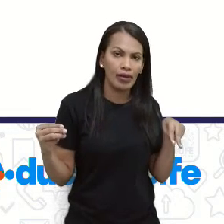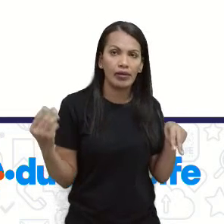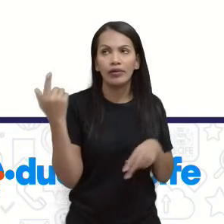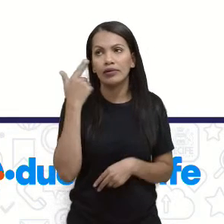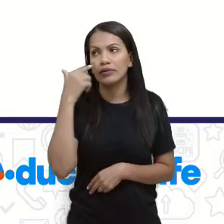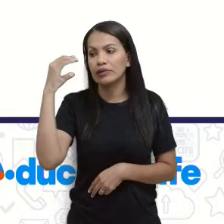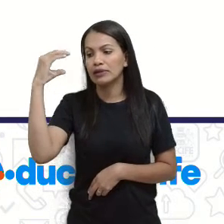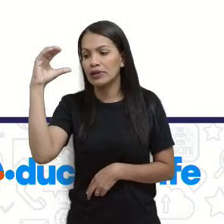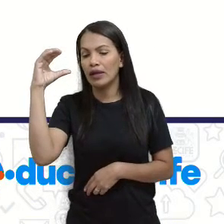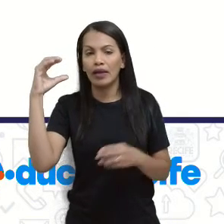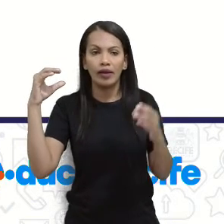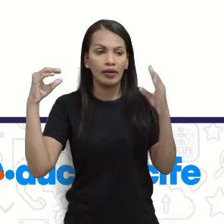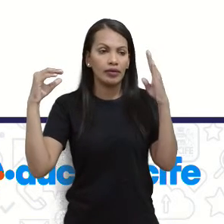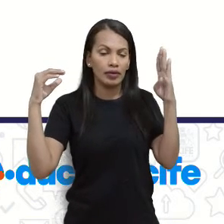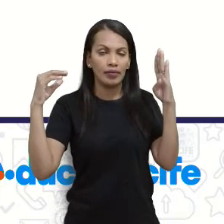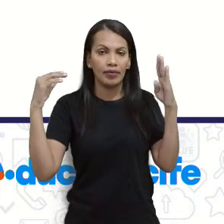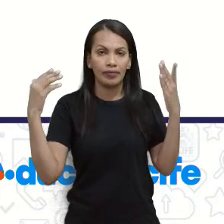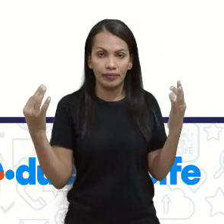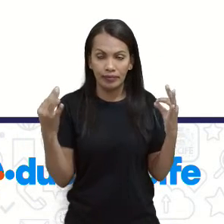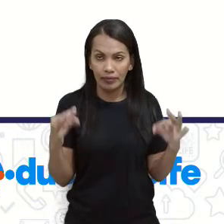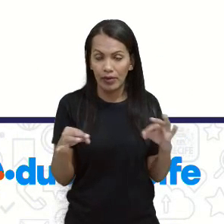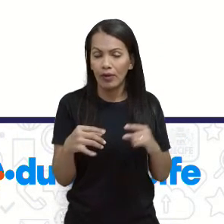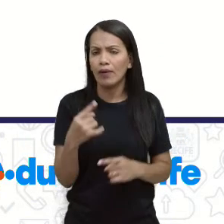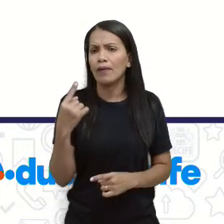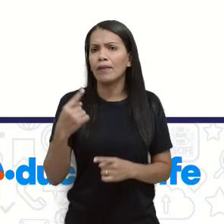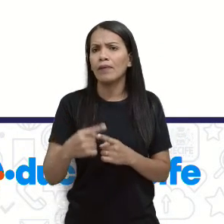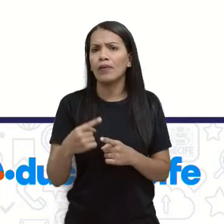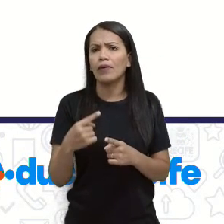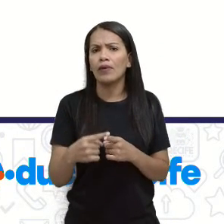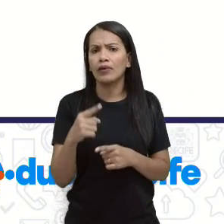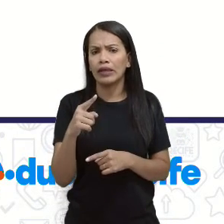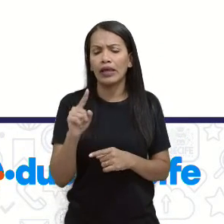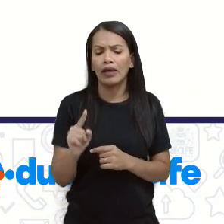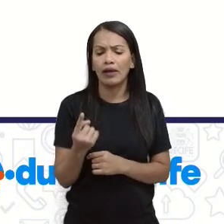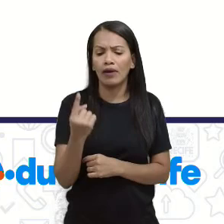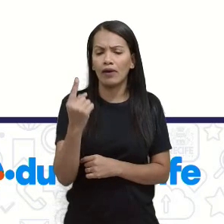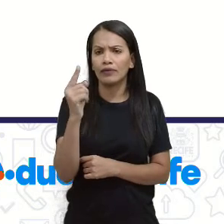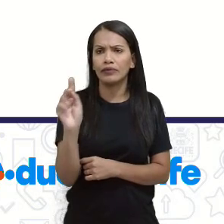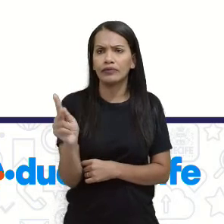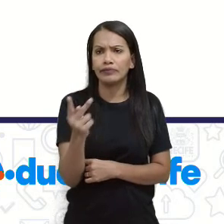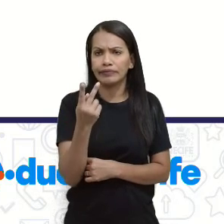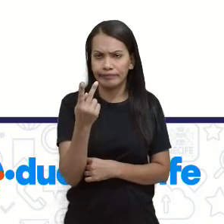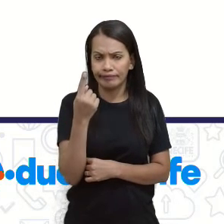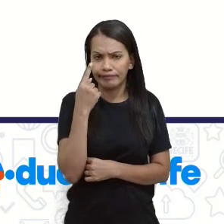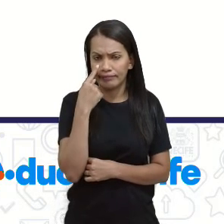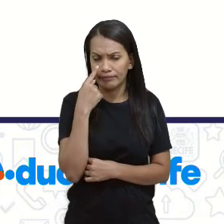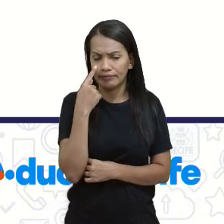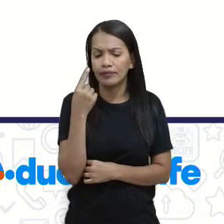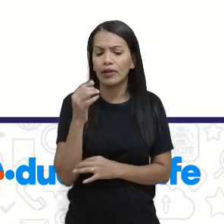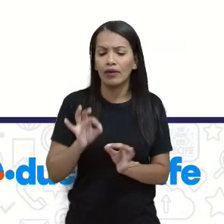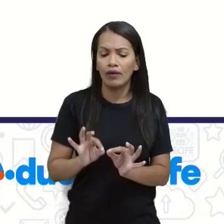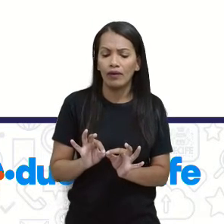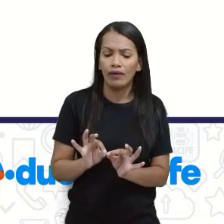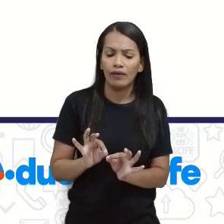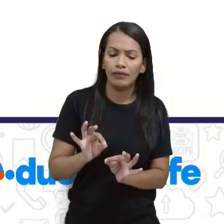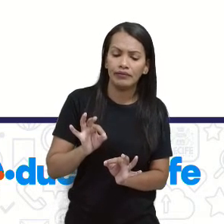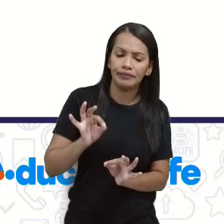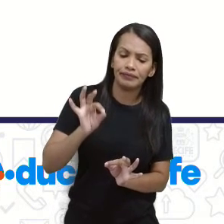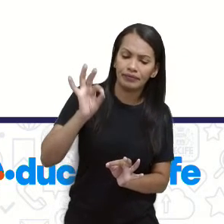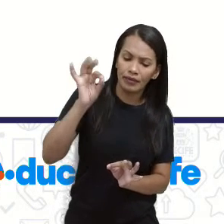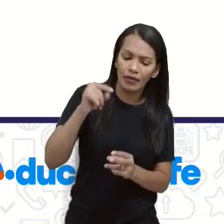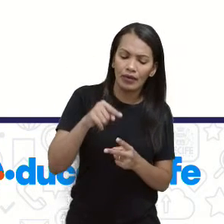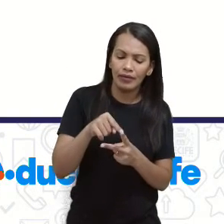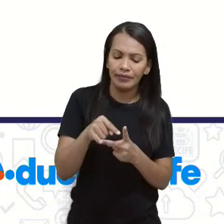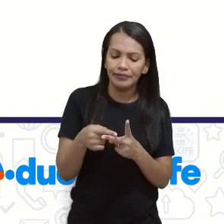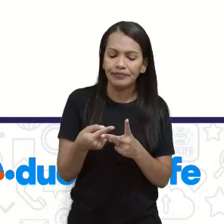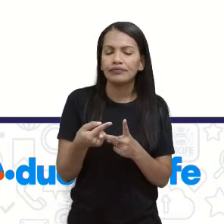que, professor, a altura em relação à hipotenusa? Porque a hipotenusa é esse A aí que está embaixo e a altura que está formando 90 graus a